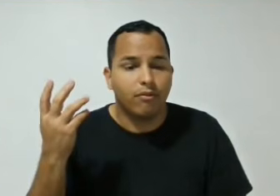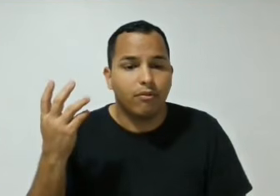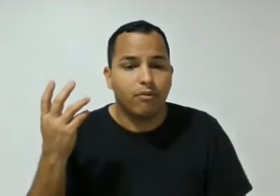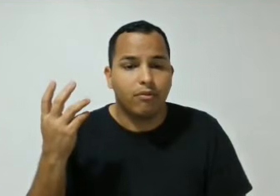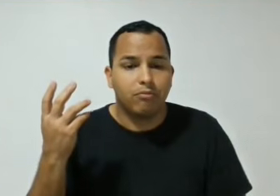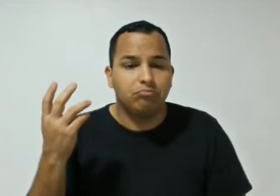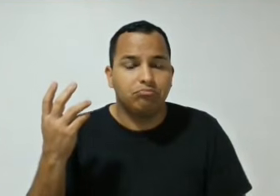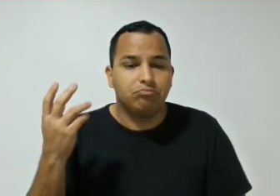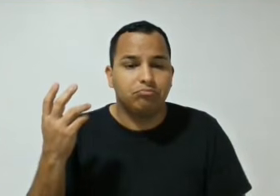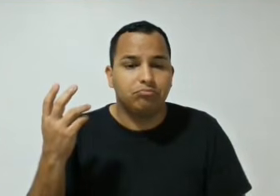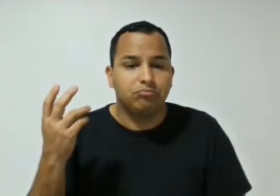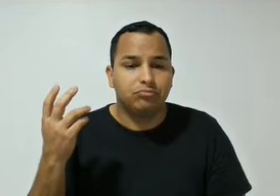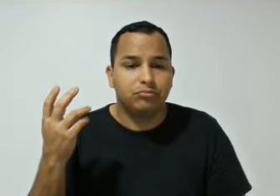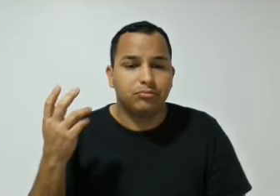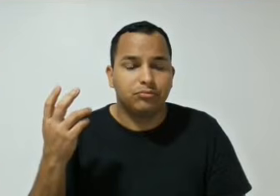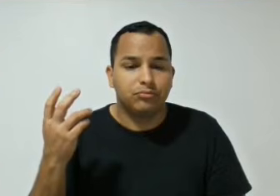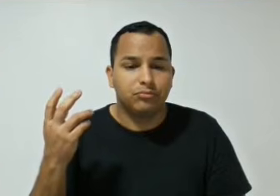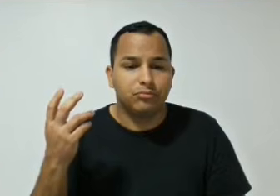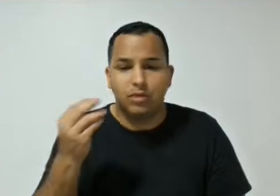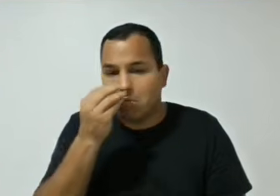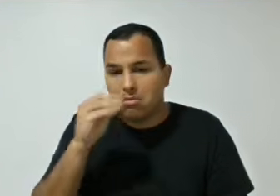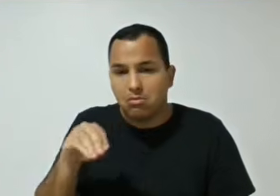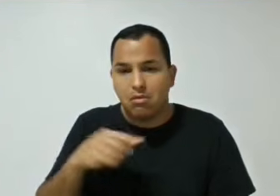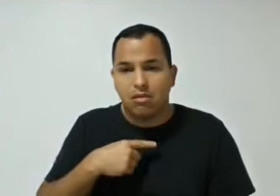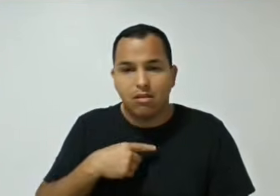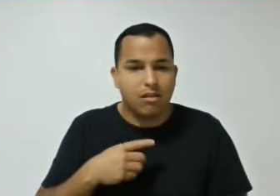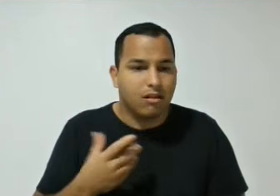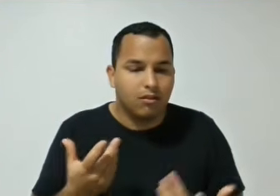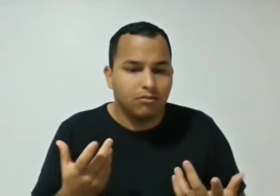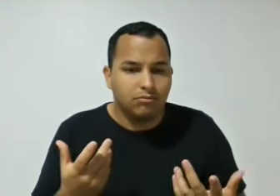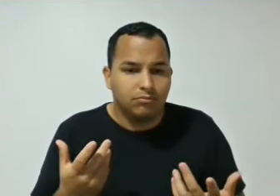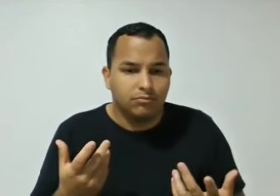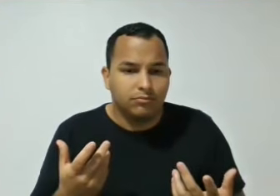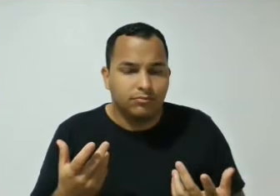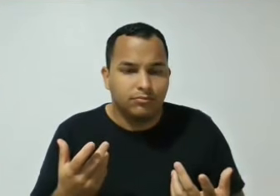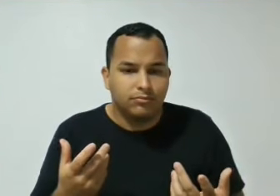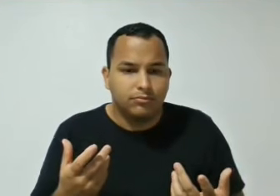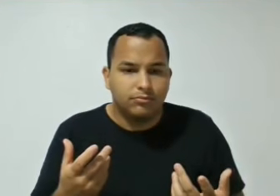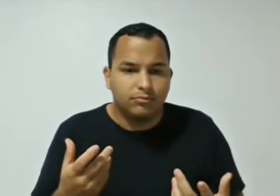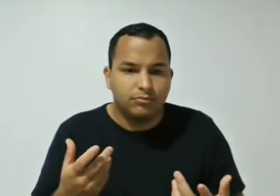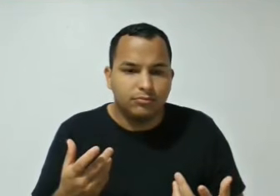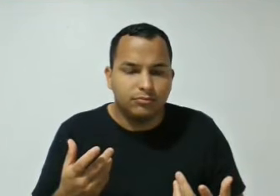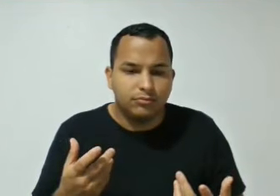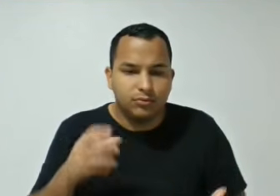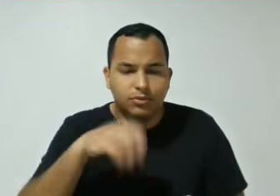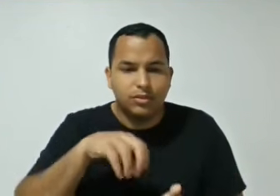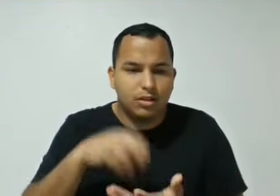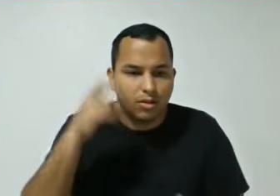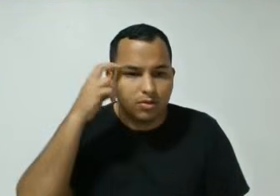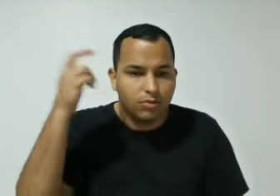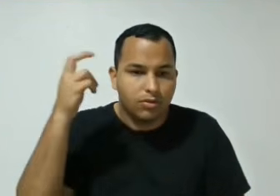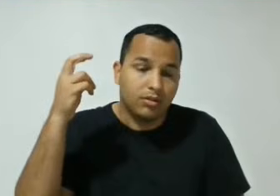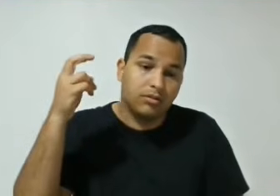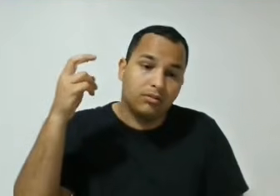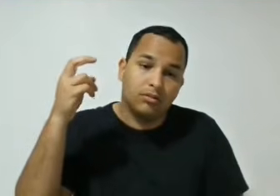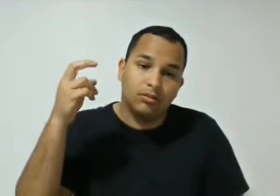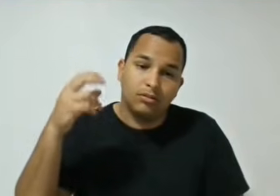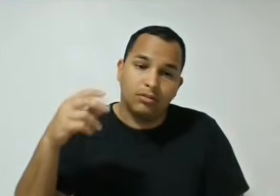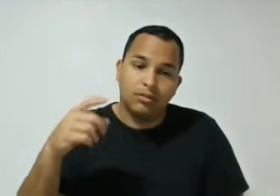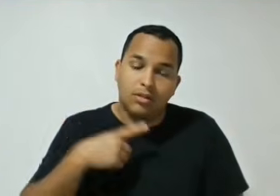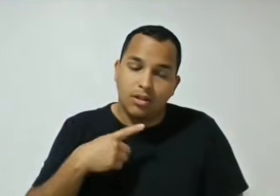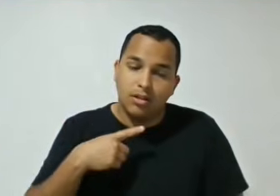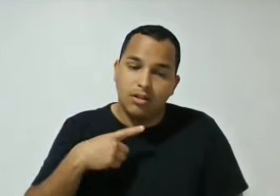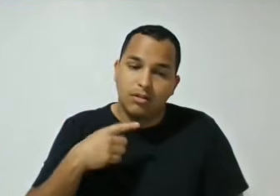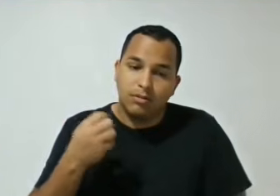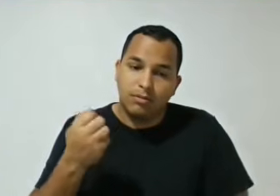ou de descaso nos equipamentos que eu digo de demanda popular, que são os centros culturais. Então, assim, tem o meu apoio, o meu